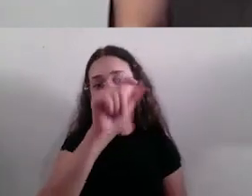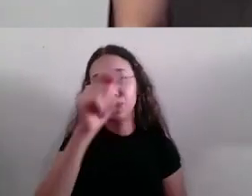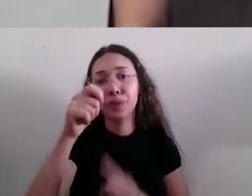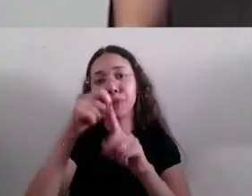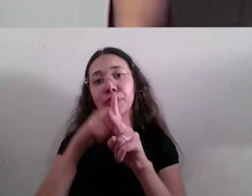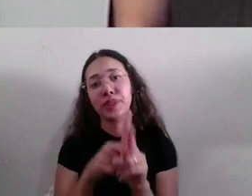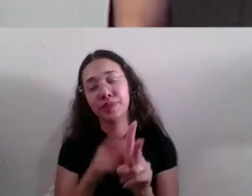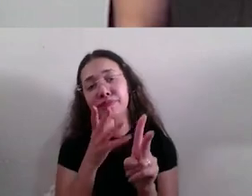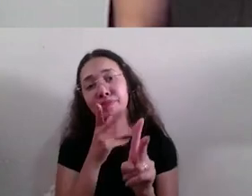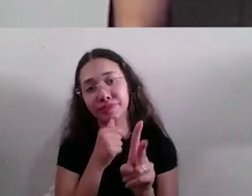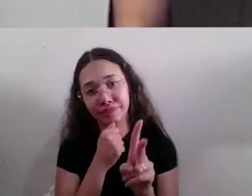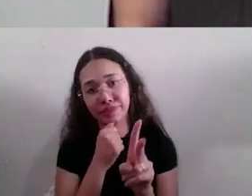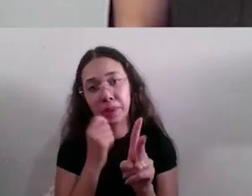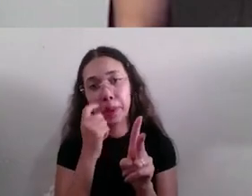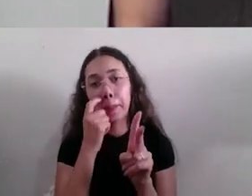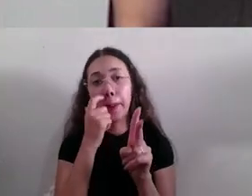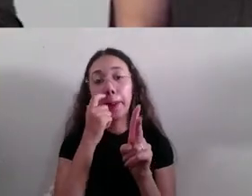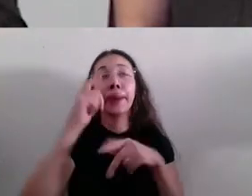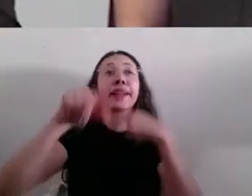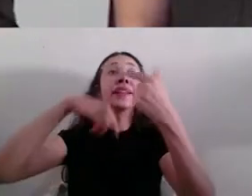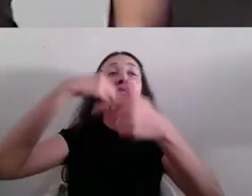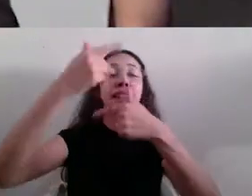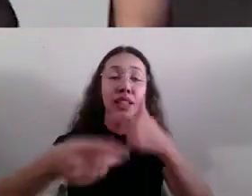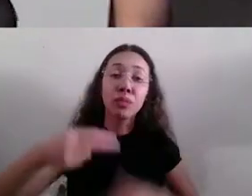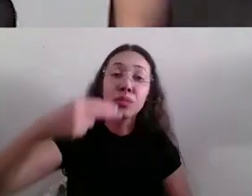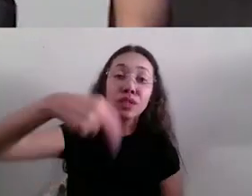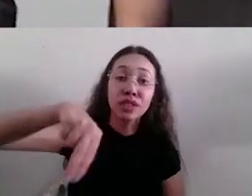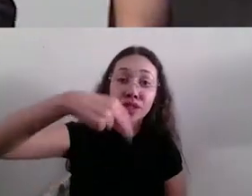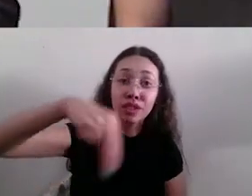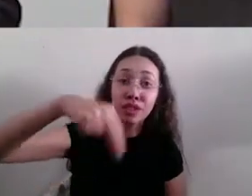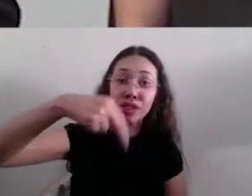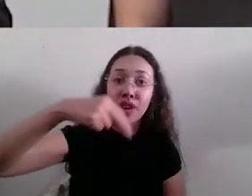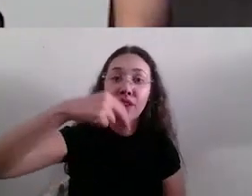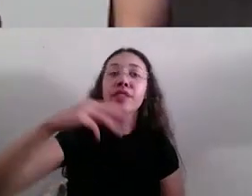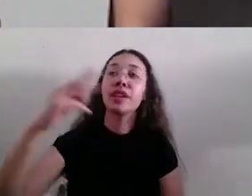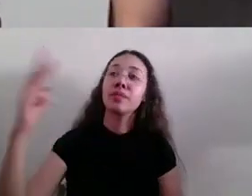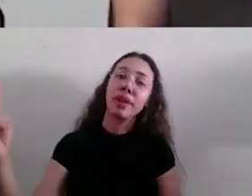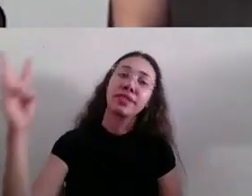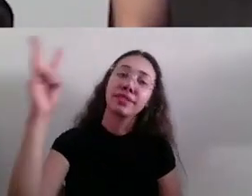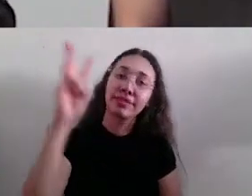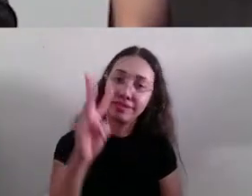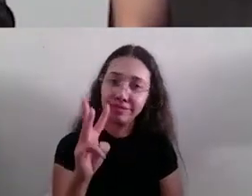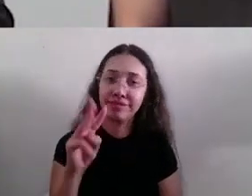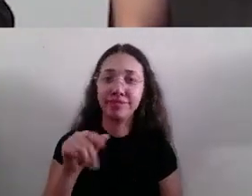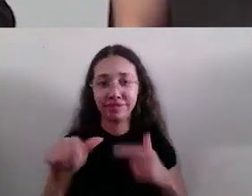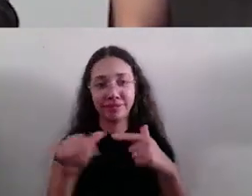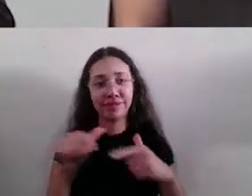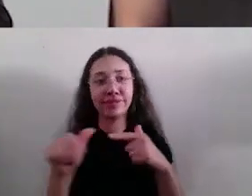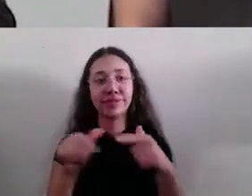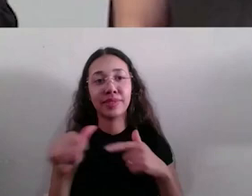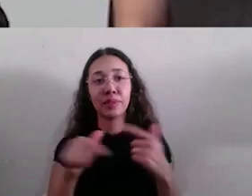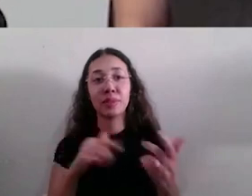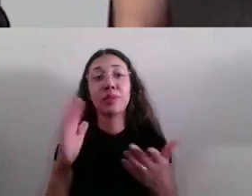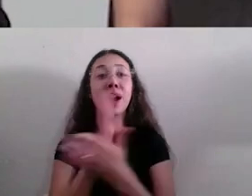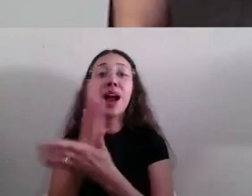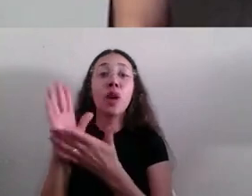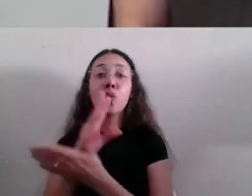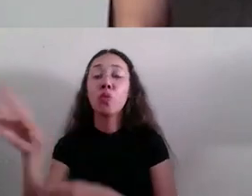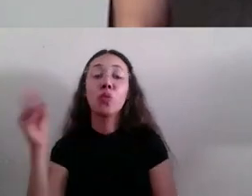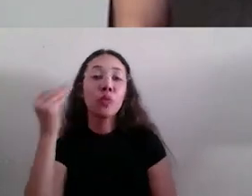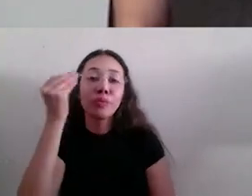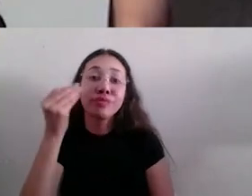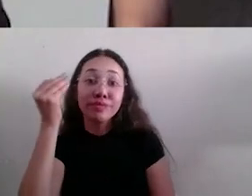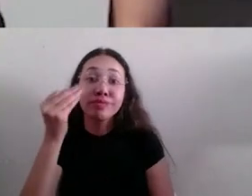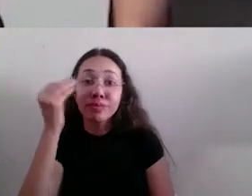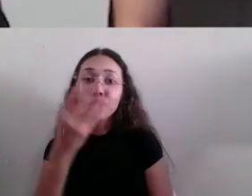novembro, que nós viemos receber mais 3 servidores para auxiliar nas atividades de minuta. Só que o que acontece? Eram servidores que não tinham ainda tanta experiência com relação à